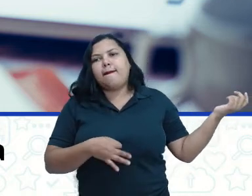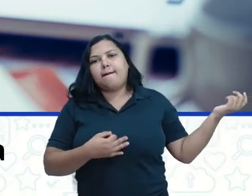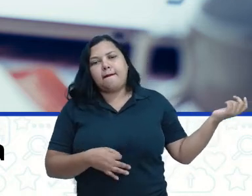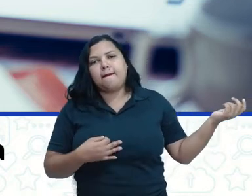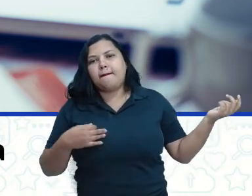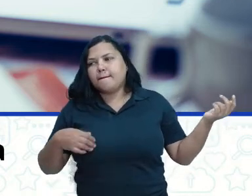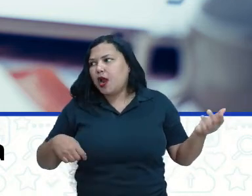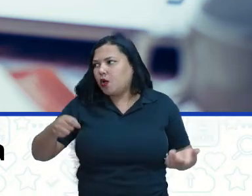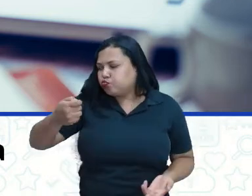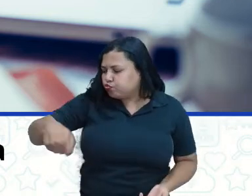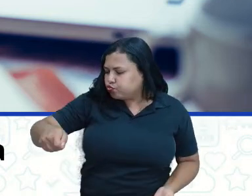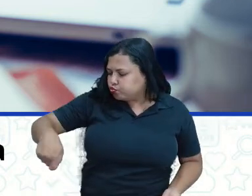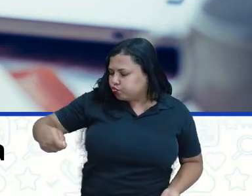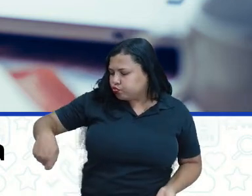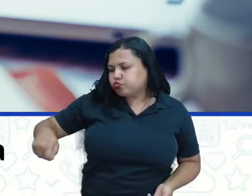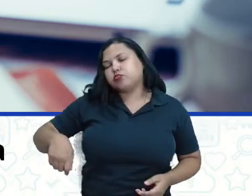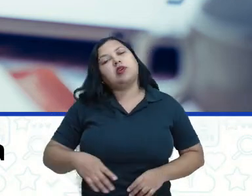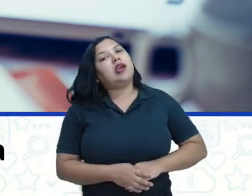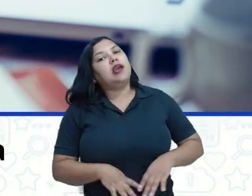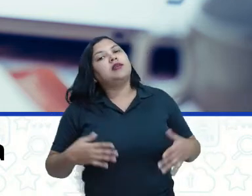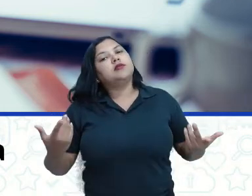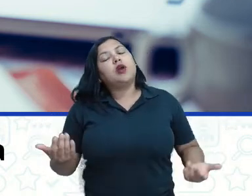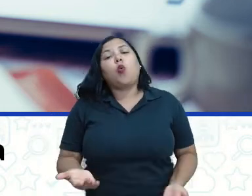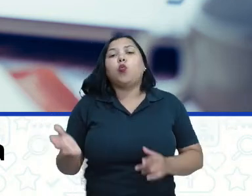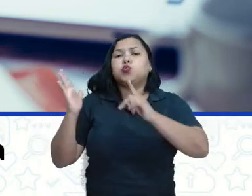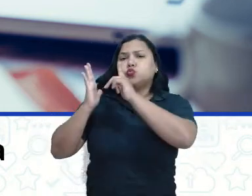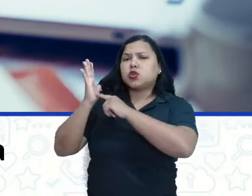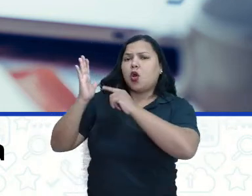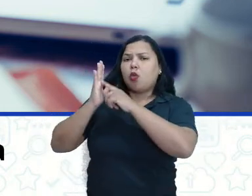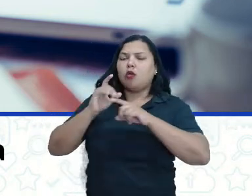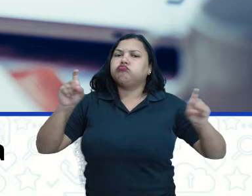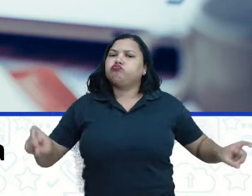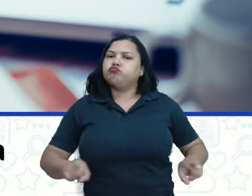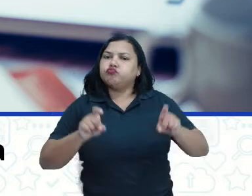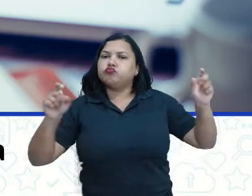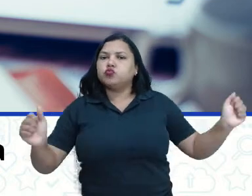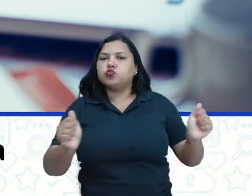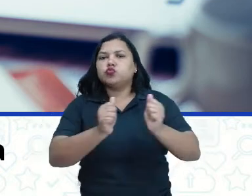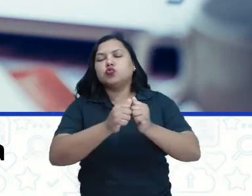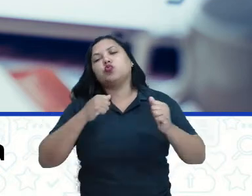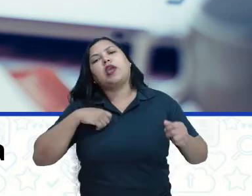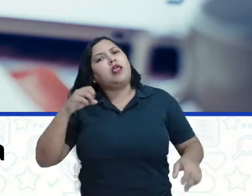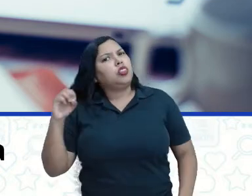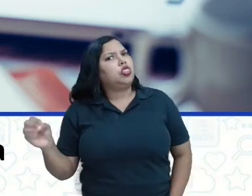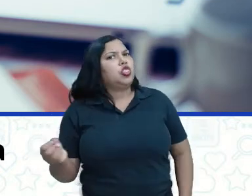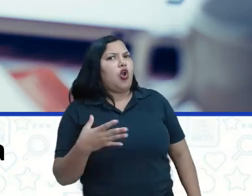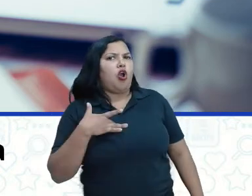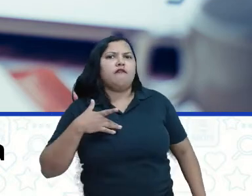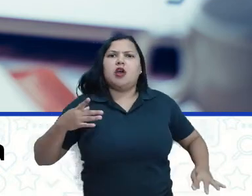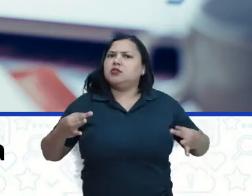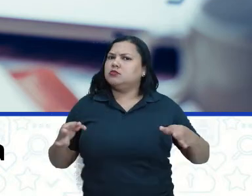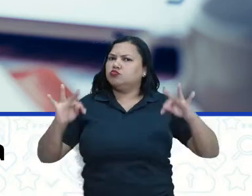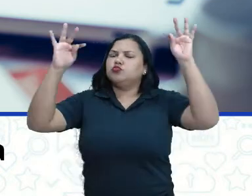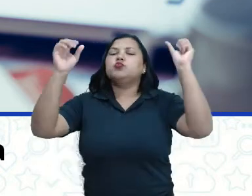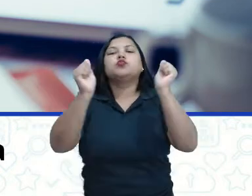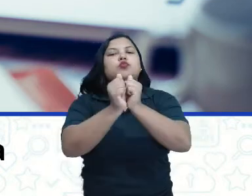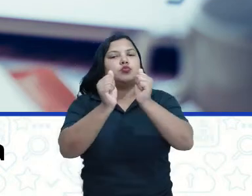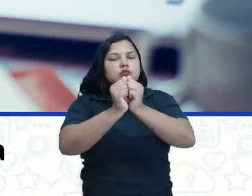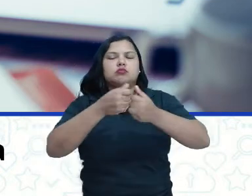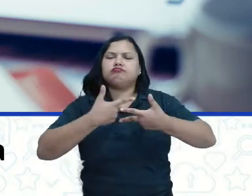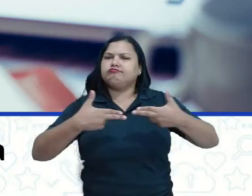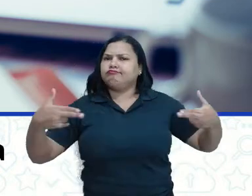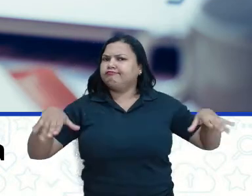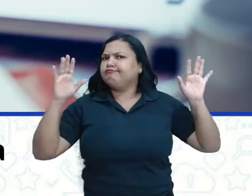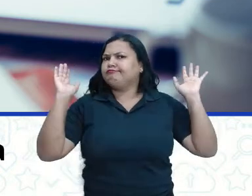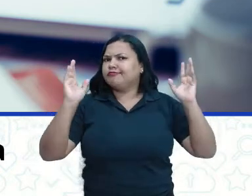o computador e o celular junto de coisas. Ou seja, a modernidade, a tecnologia, junto com coisas